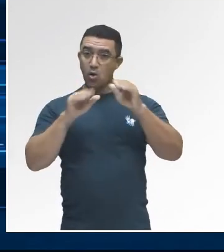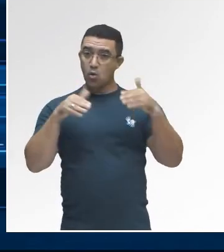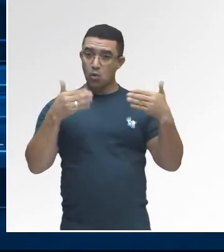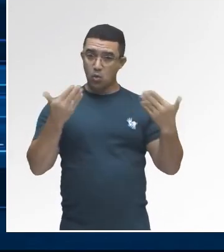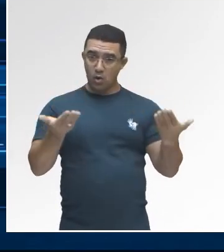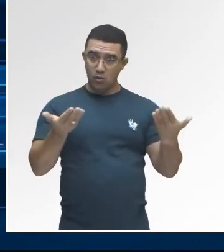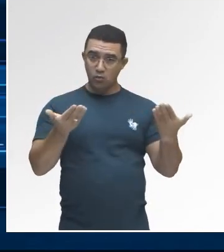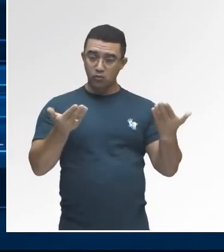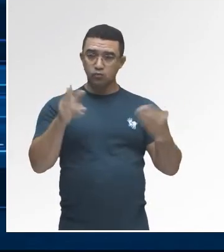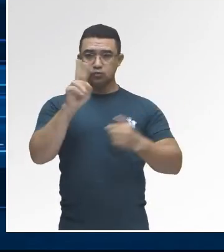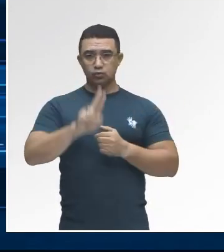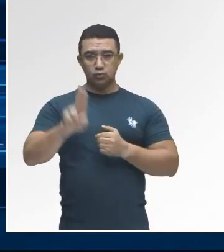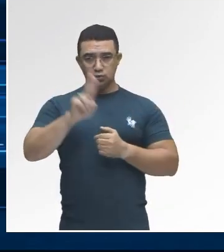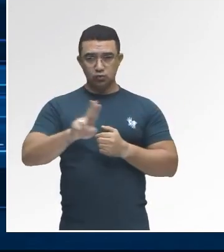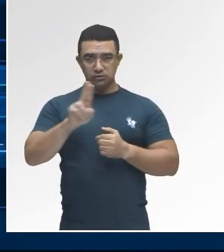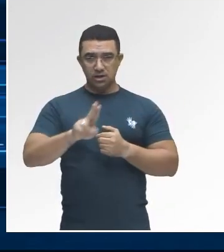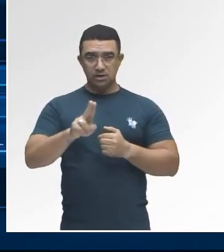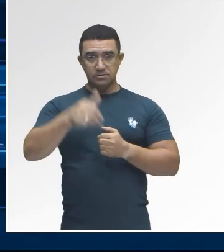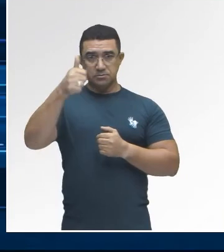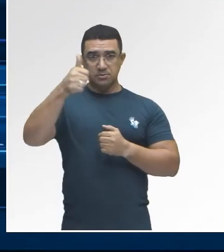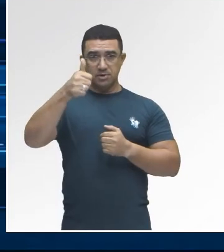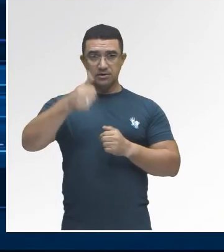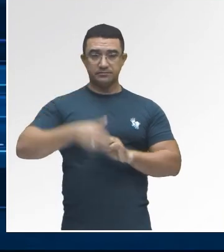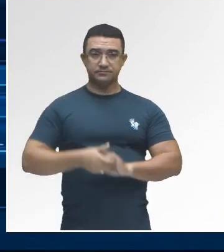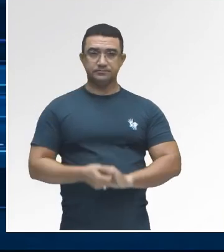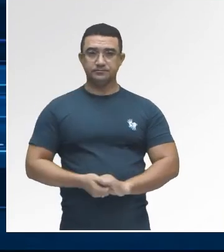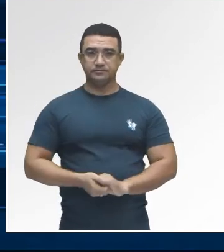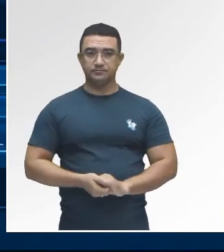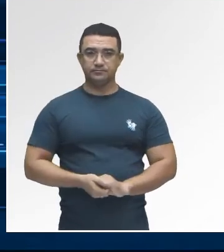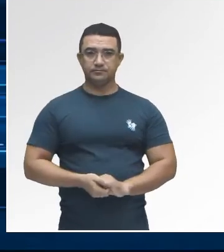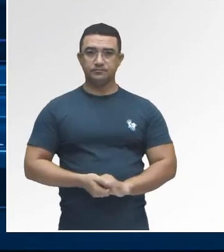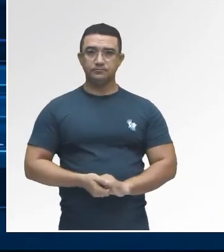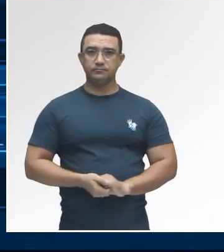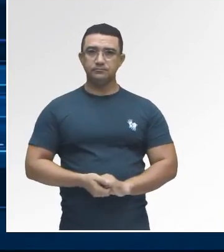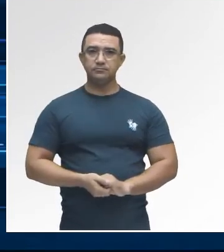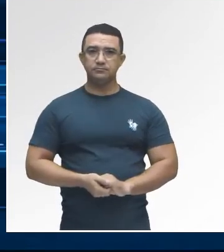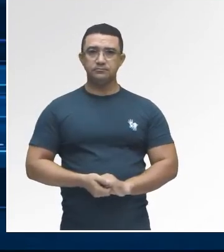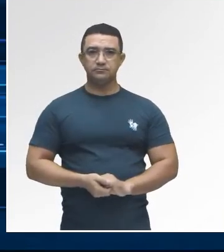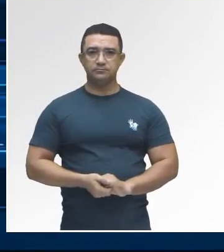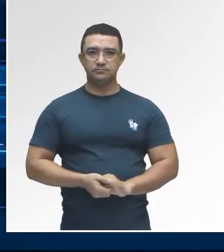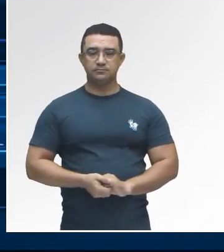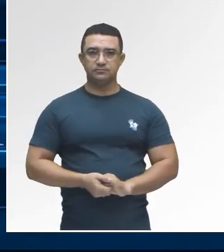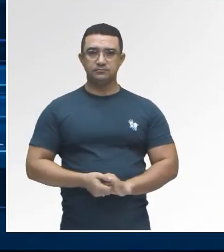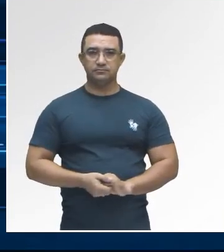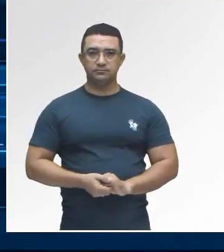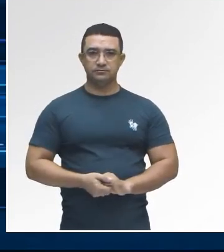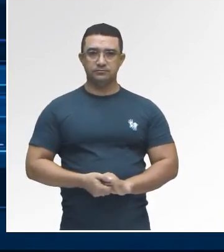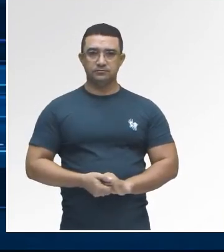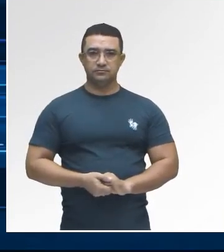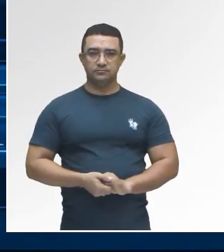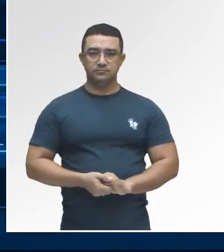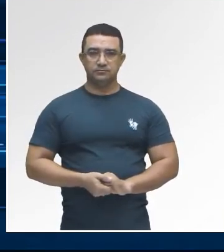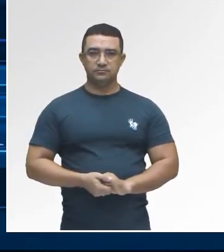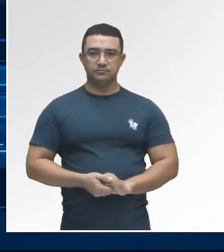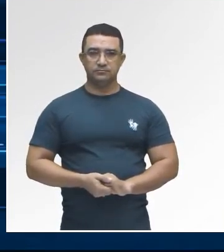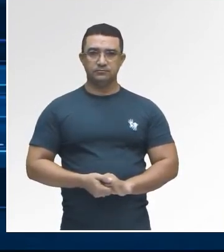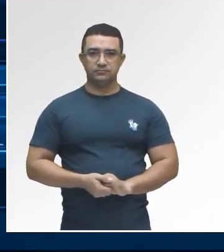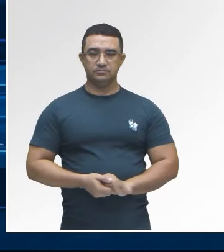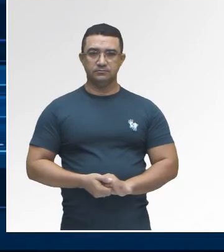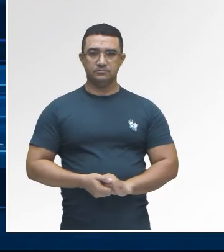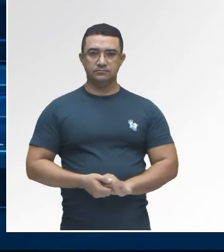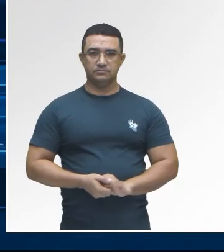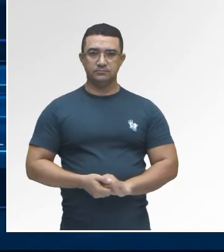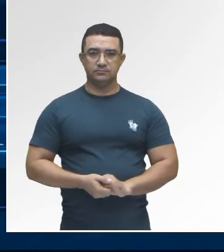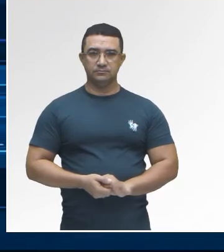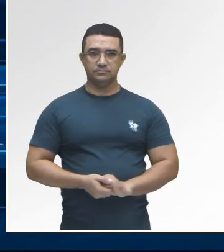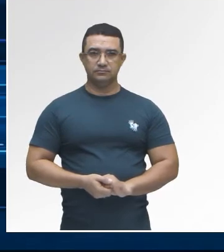auxiliar que eu vou utilizar nesse caso aí, tá bom? Você precisa saber qual é o sujeito. Sabendo o sujeito, você vai